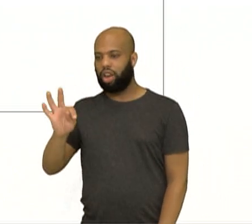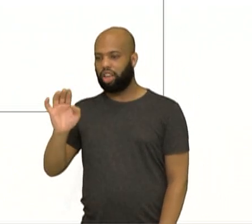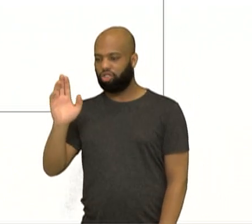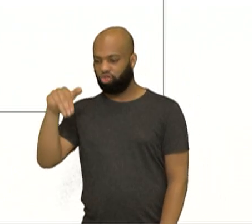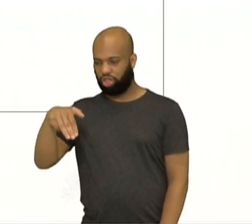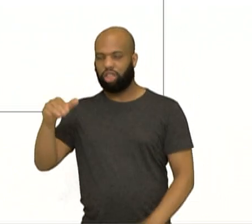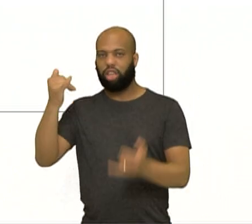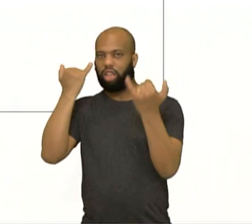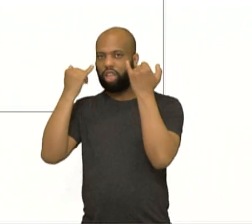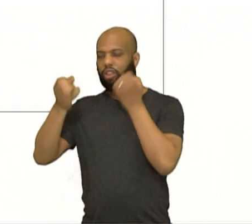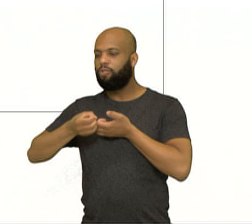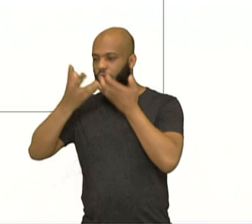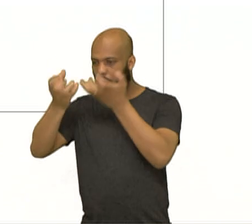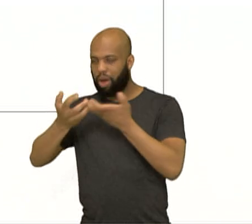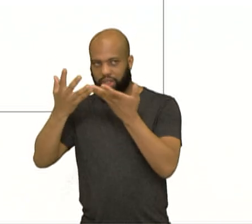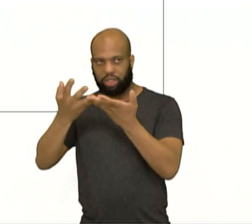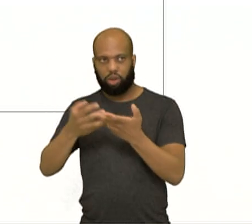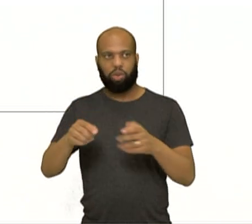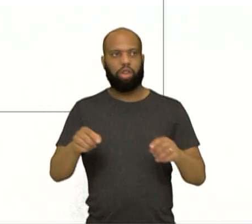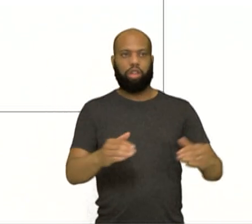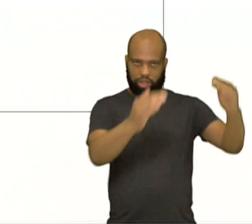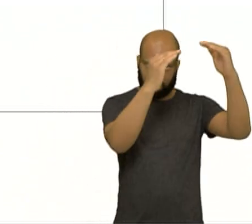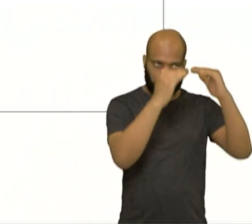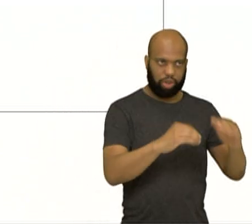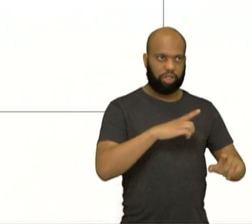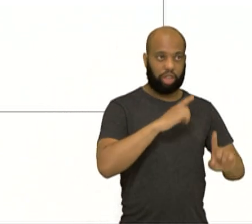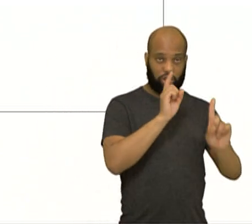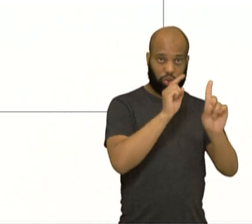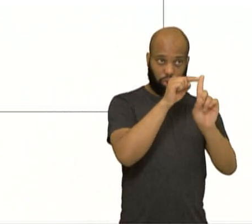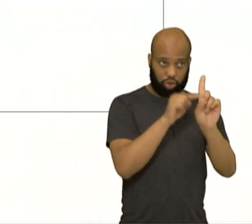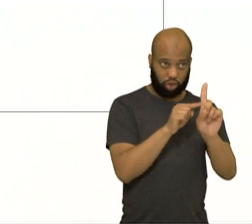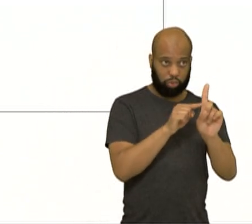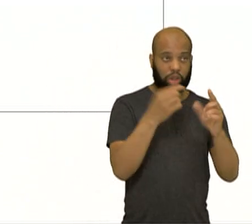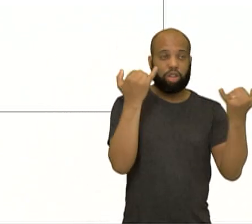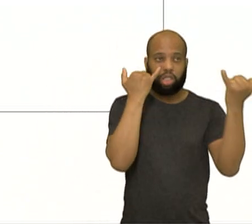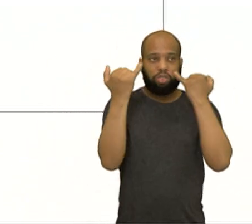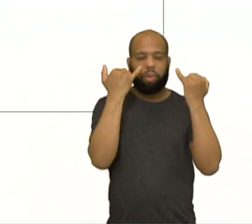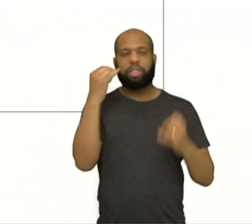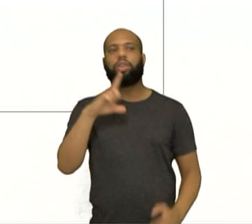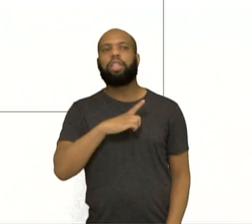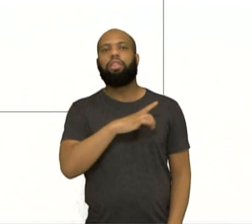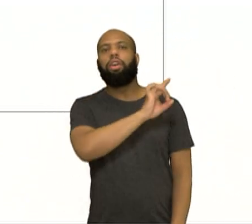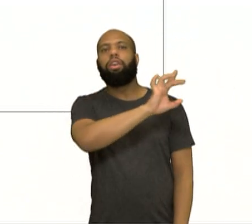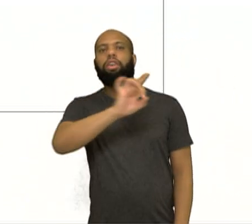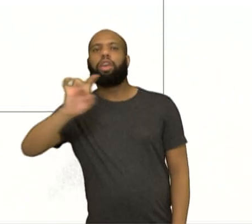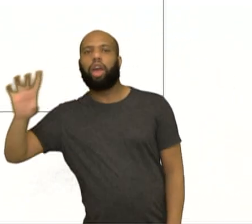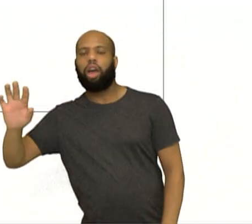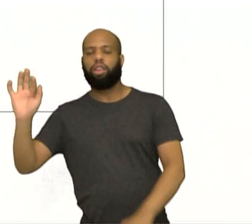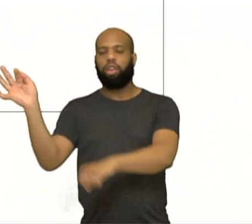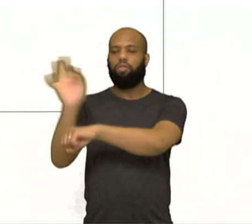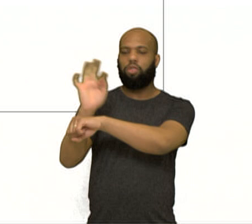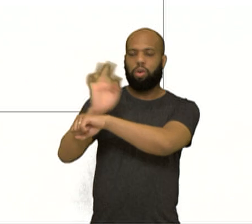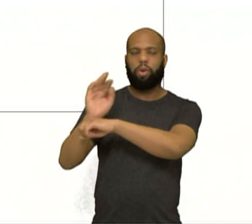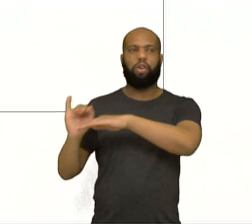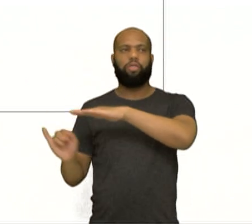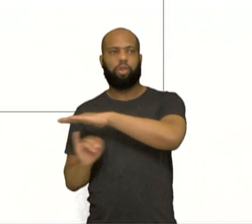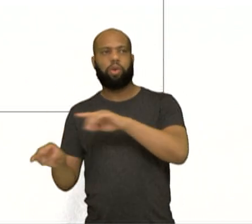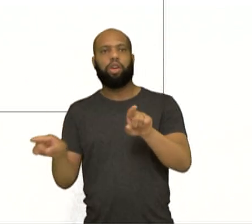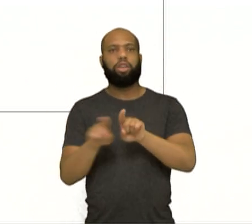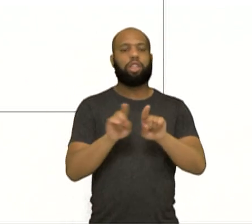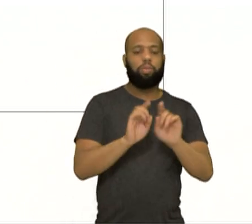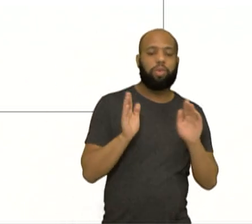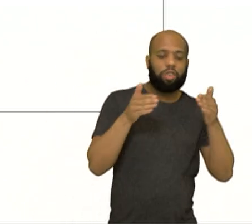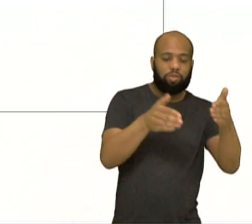de conteúdo, o tipo de informação, né, que ele vai ter, ou seja, ele é formal, informal e o foco